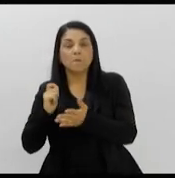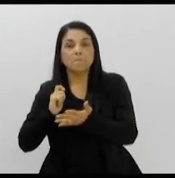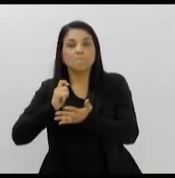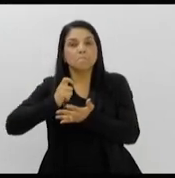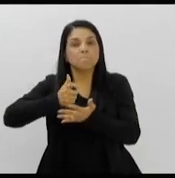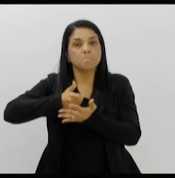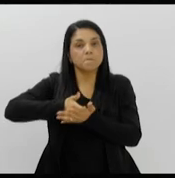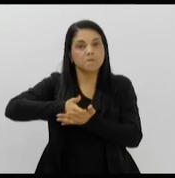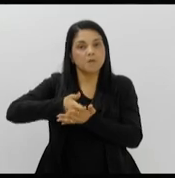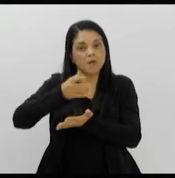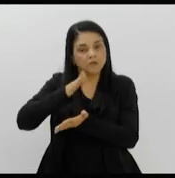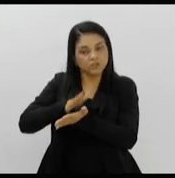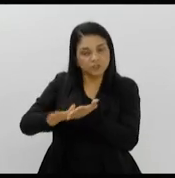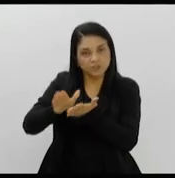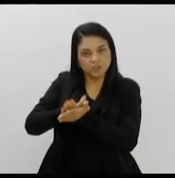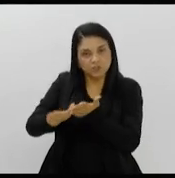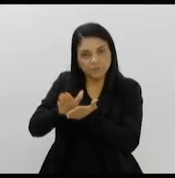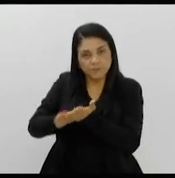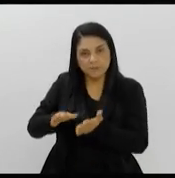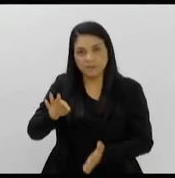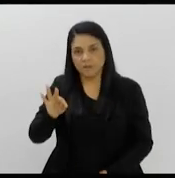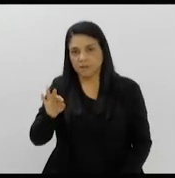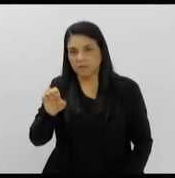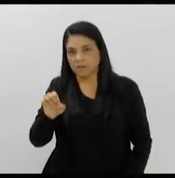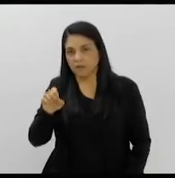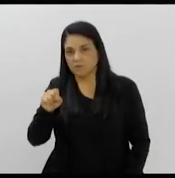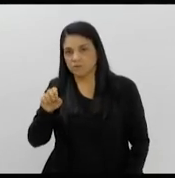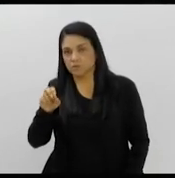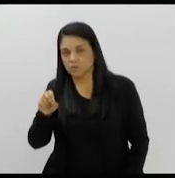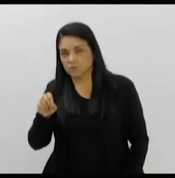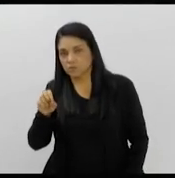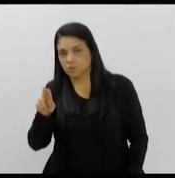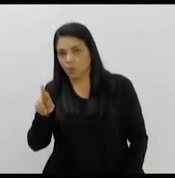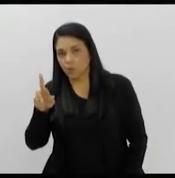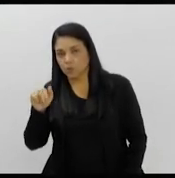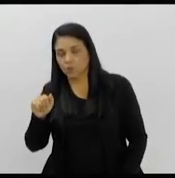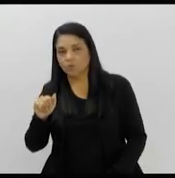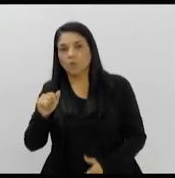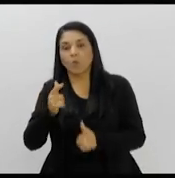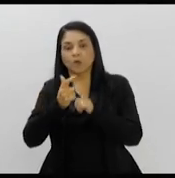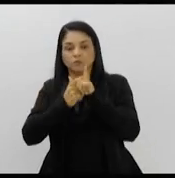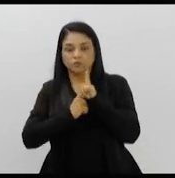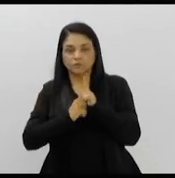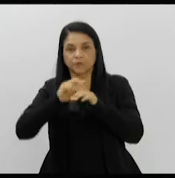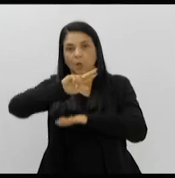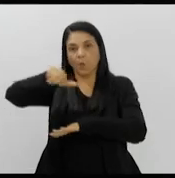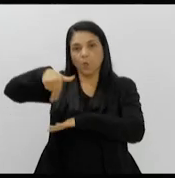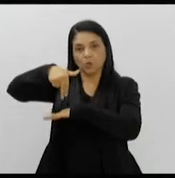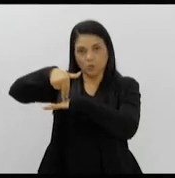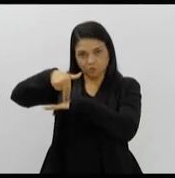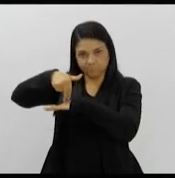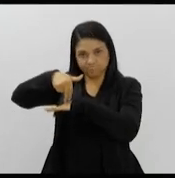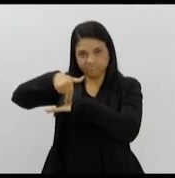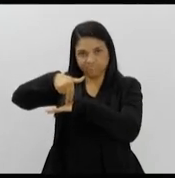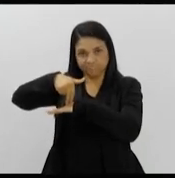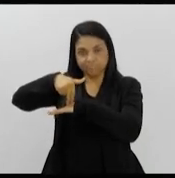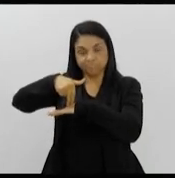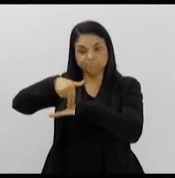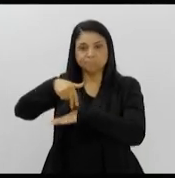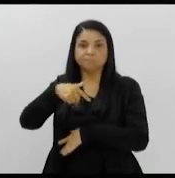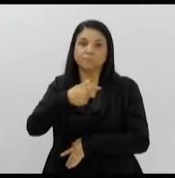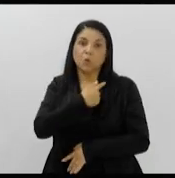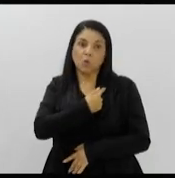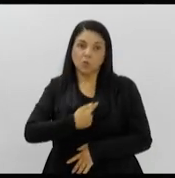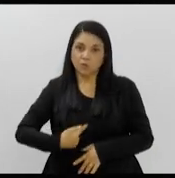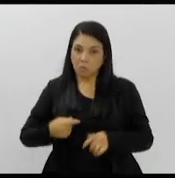do Tesouro com a dívida do estado com a união e ele poderia fazê-lo Porque tem uma lei